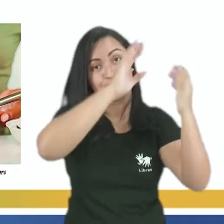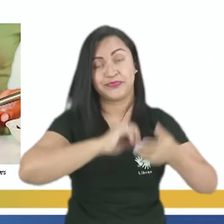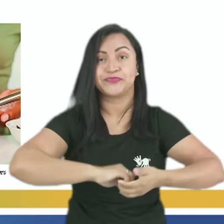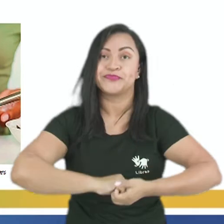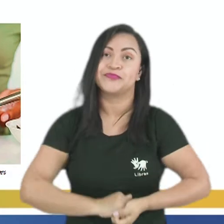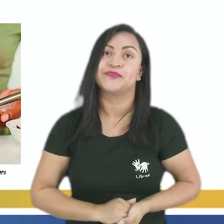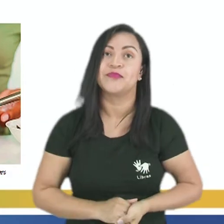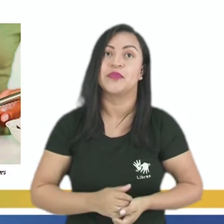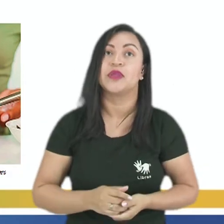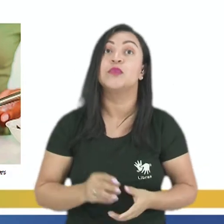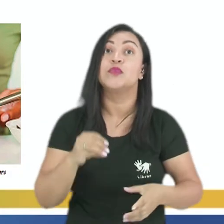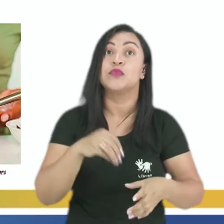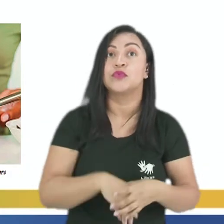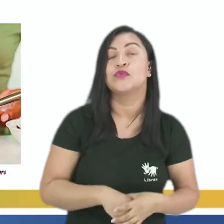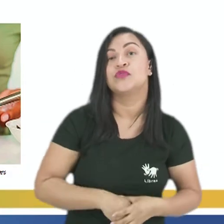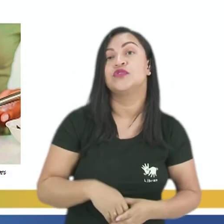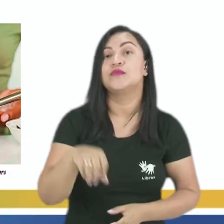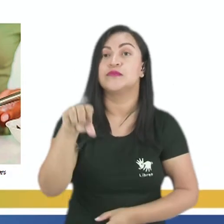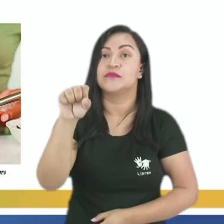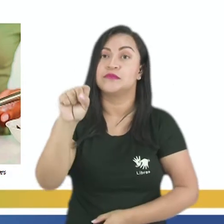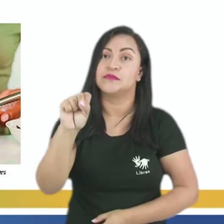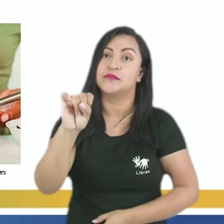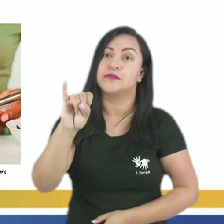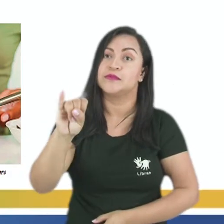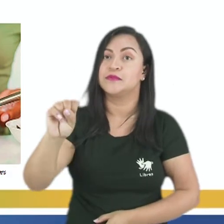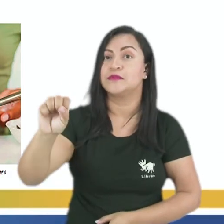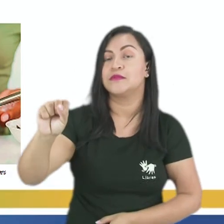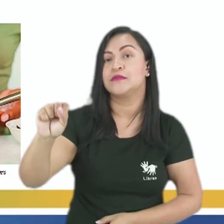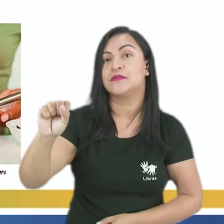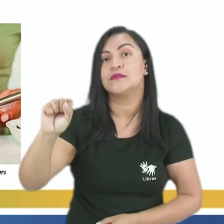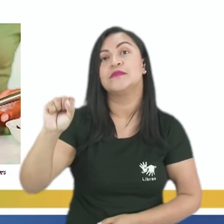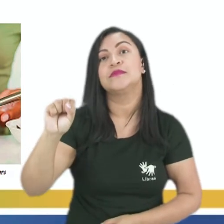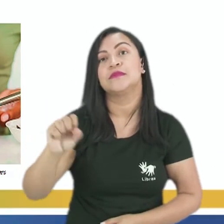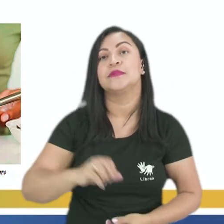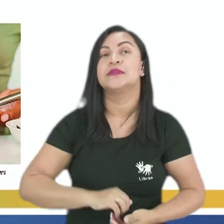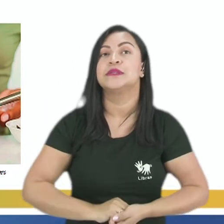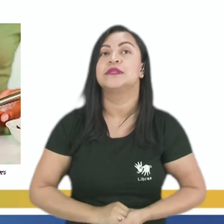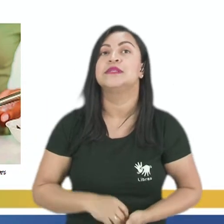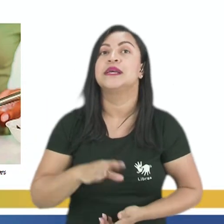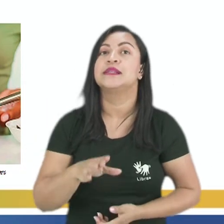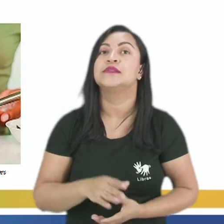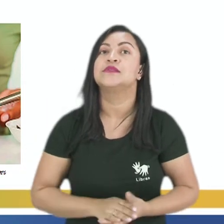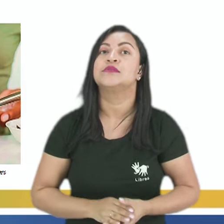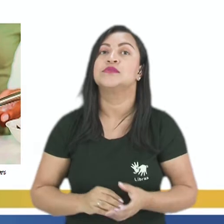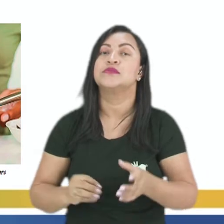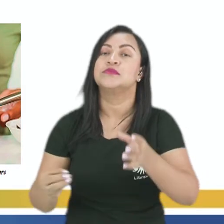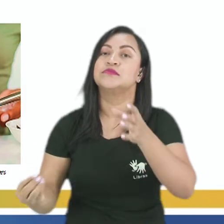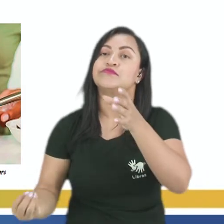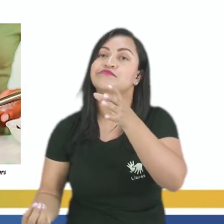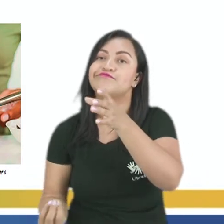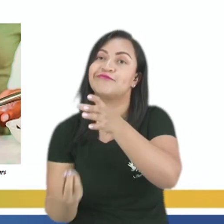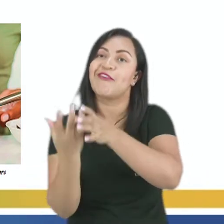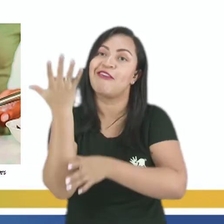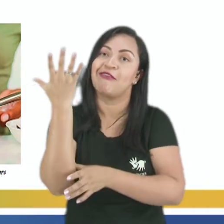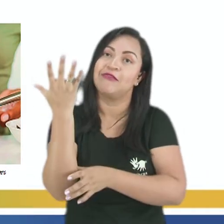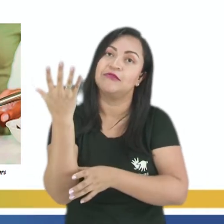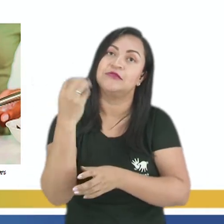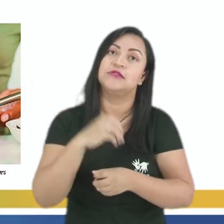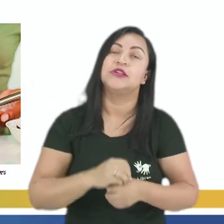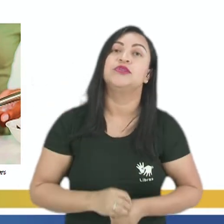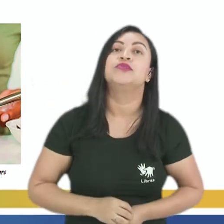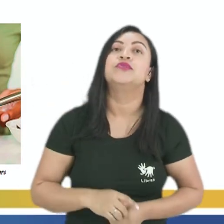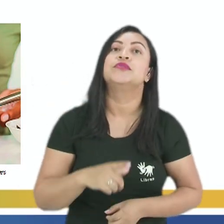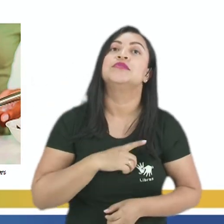E por último, nós temos aqui os sais. Os sais vão ser resultado de uma reação que nós chamamos